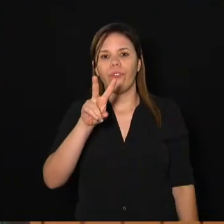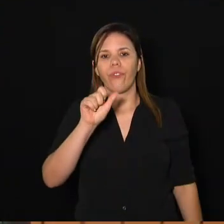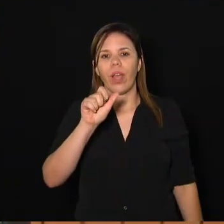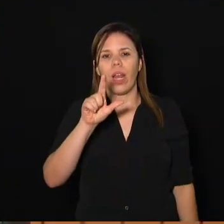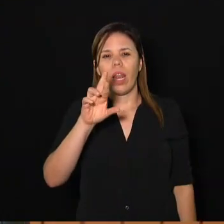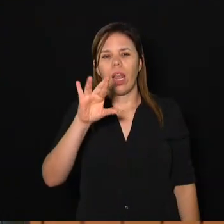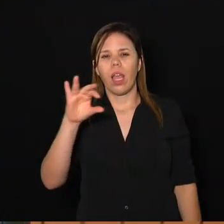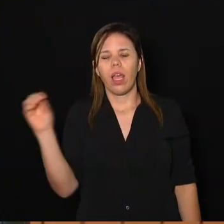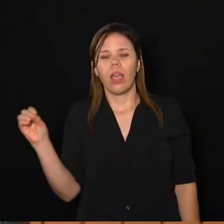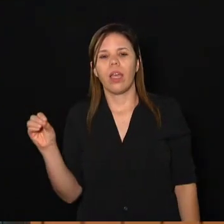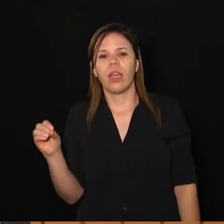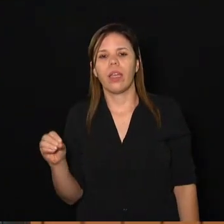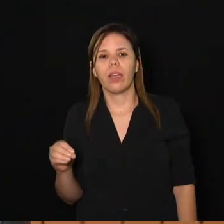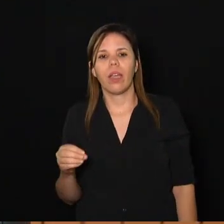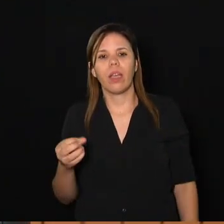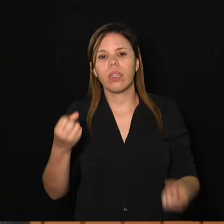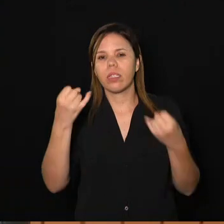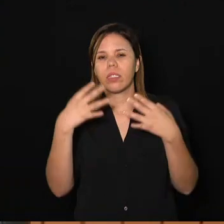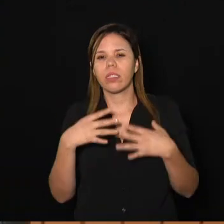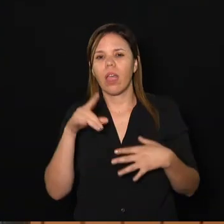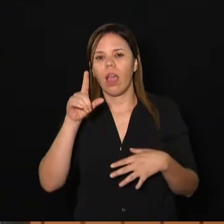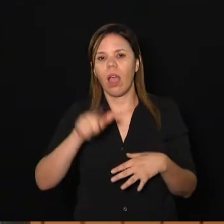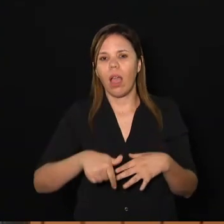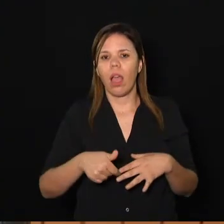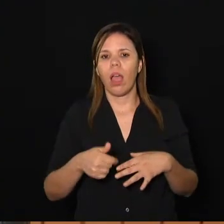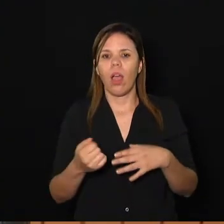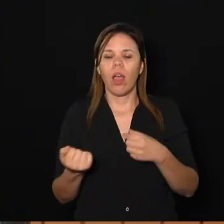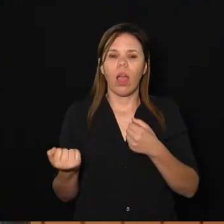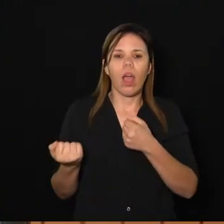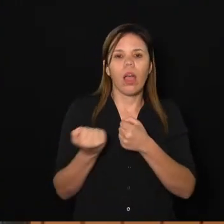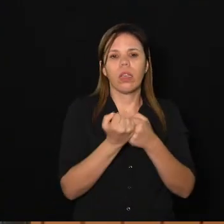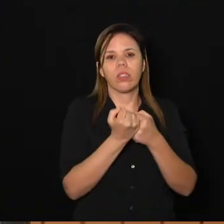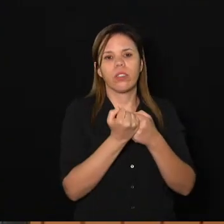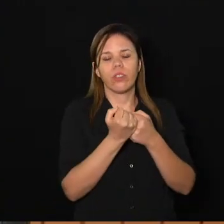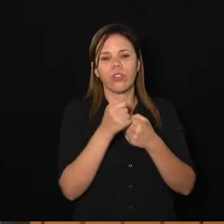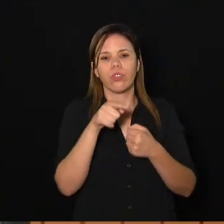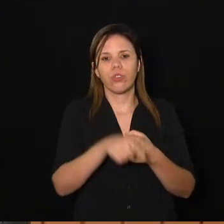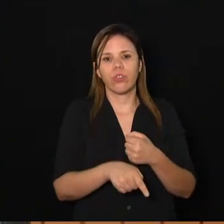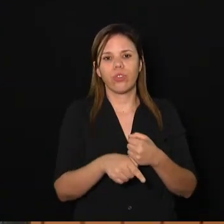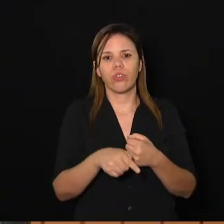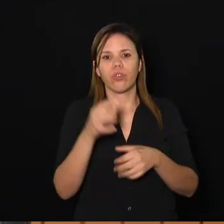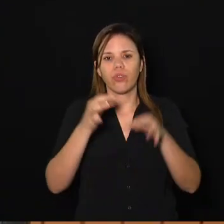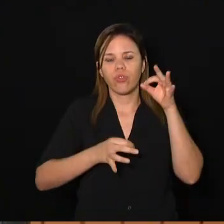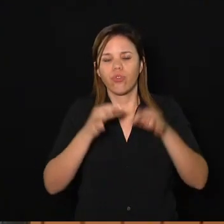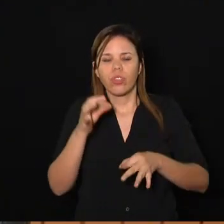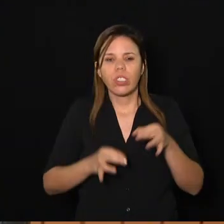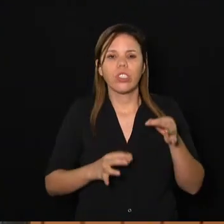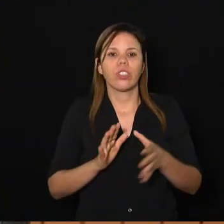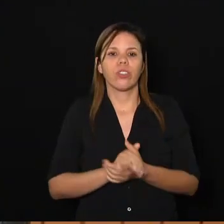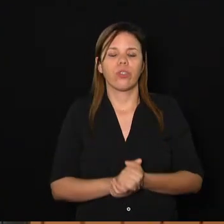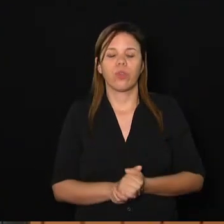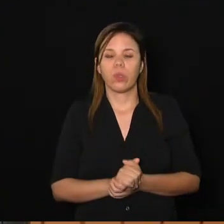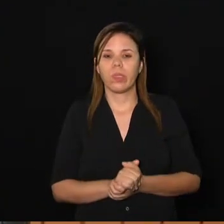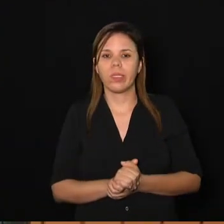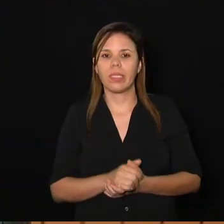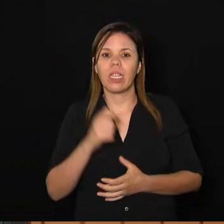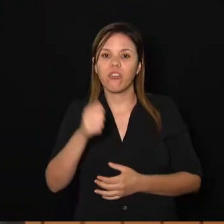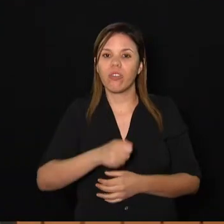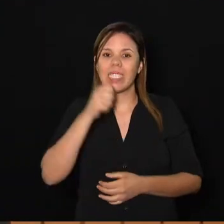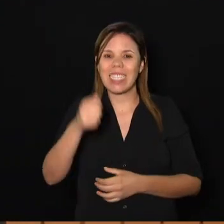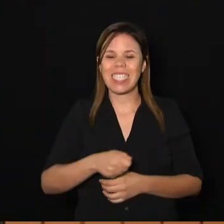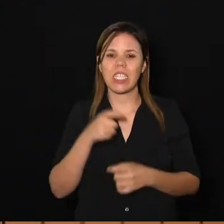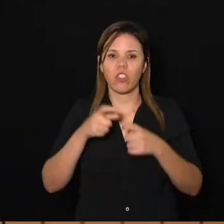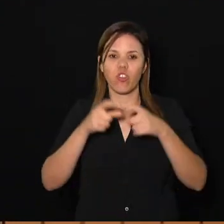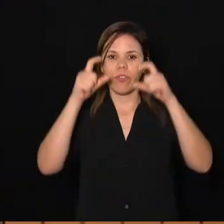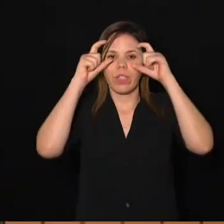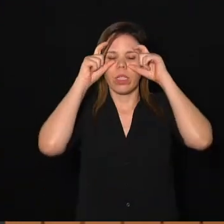ele que é assessor jurídico da associação dos oftalmologistas de Campinas